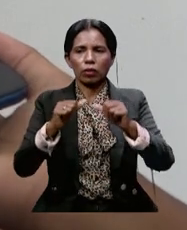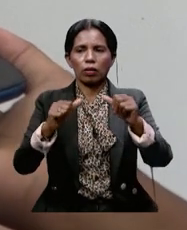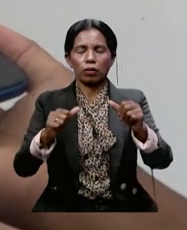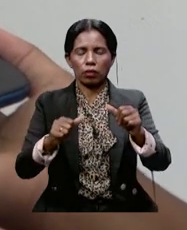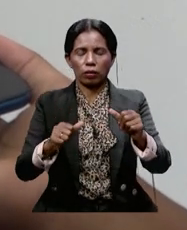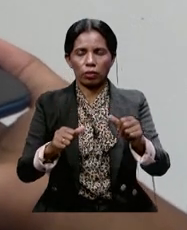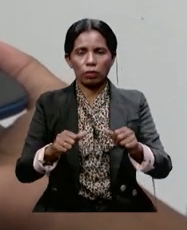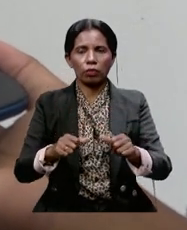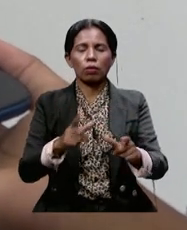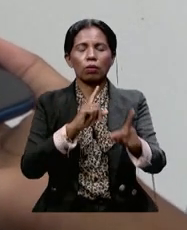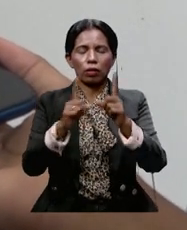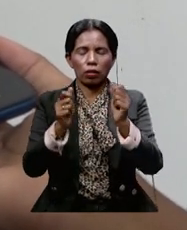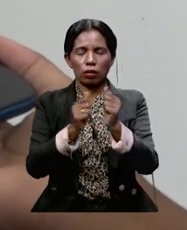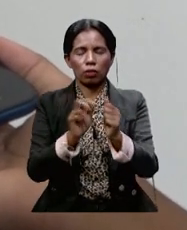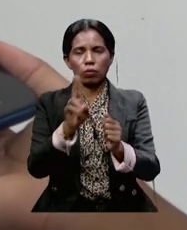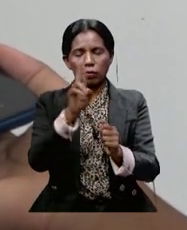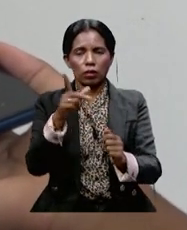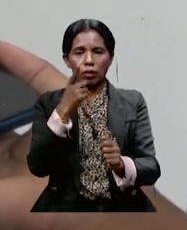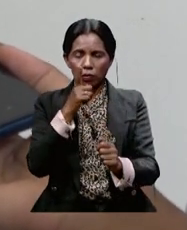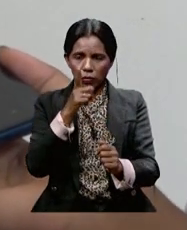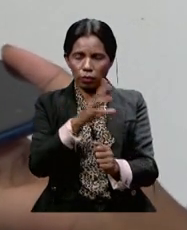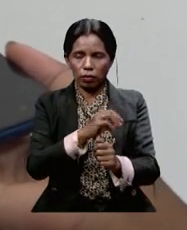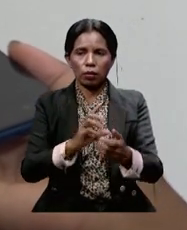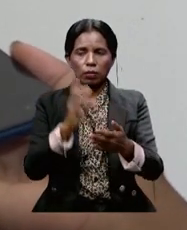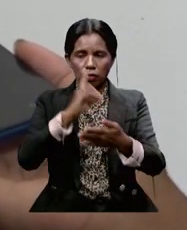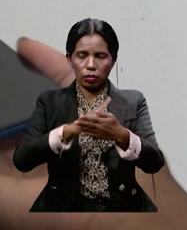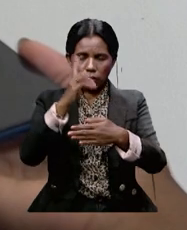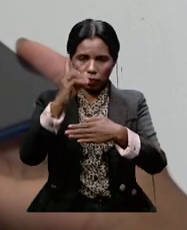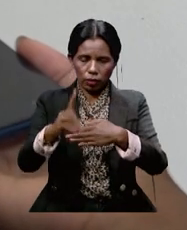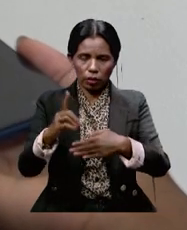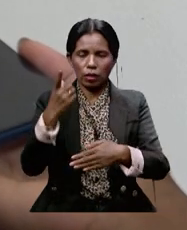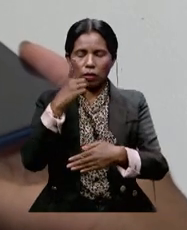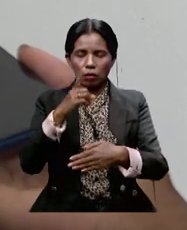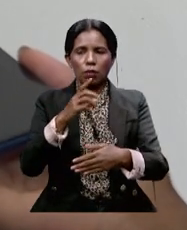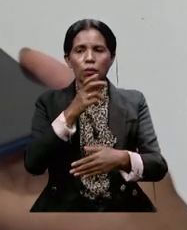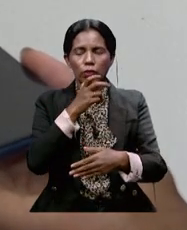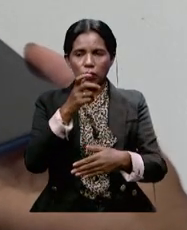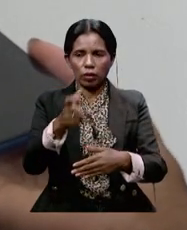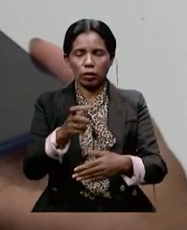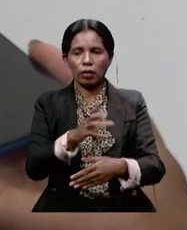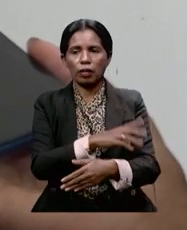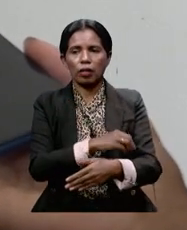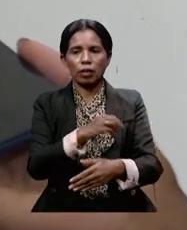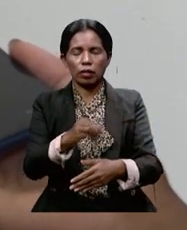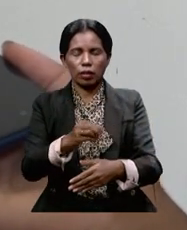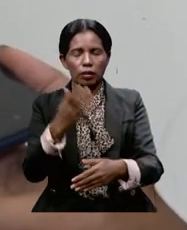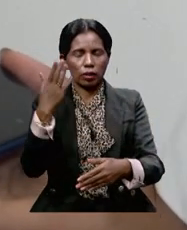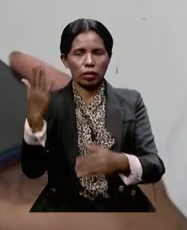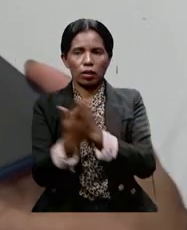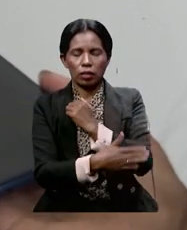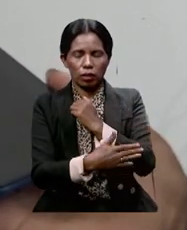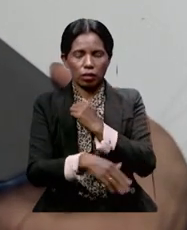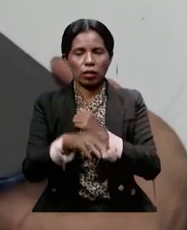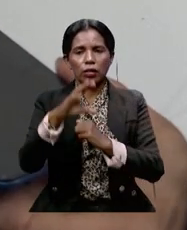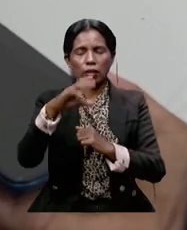preservação e continuação de busca solução para o desenvolvimento da língua portuguesa. Agora, dominação da língua portuguesa e a país